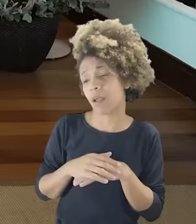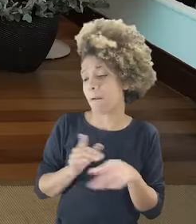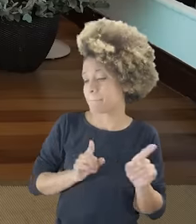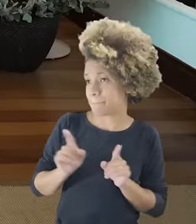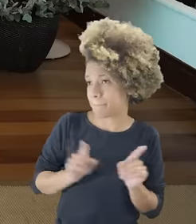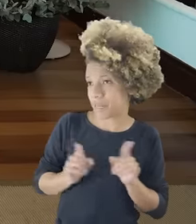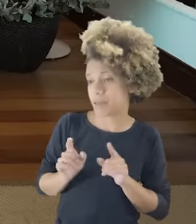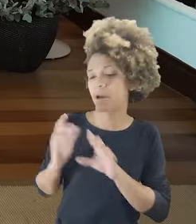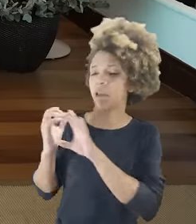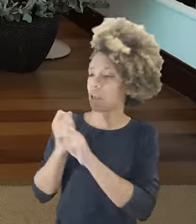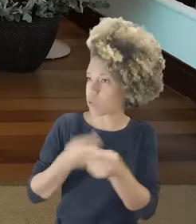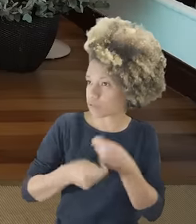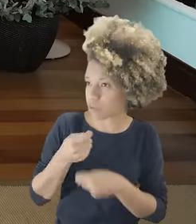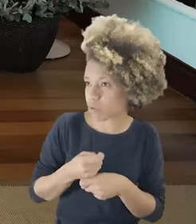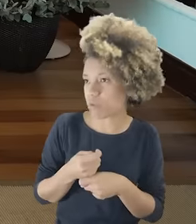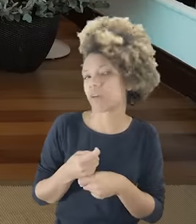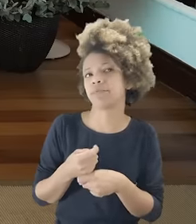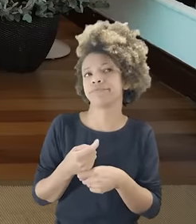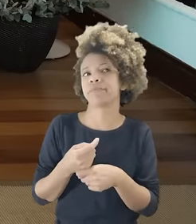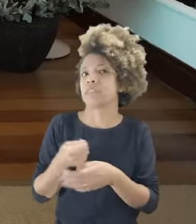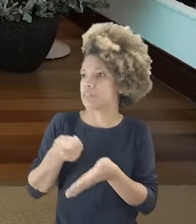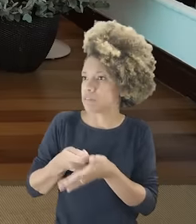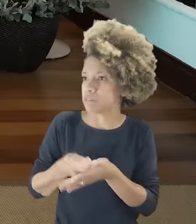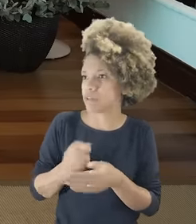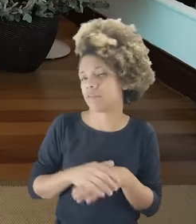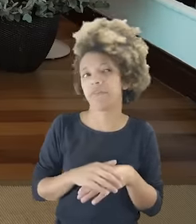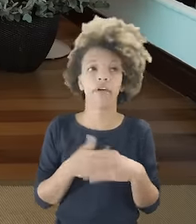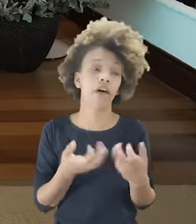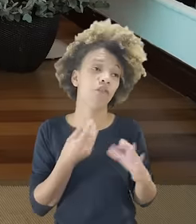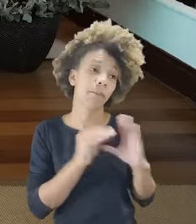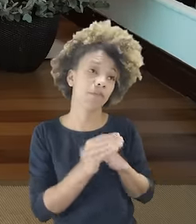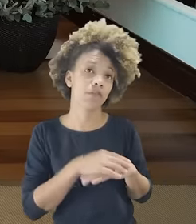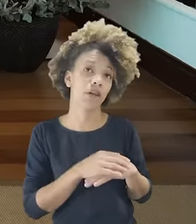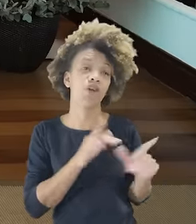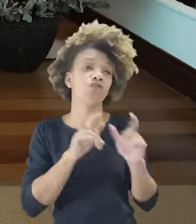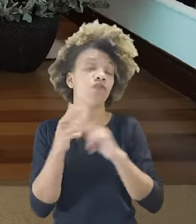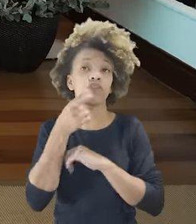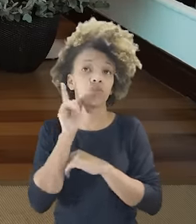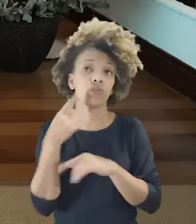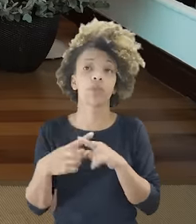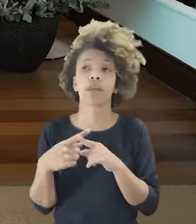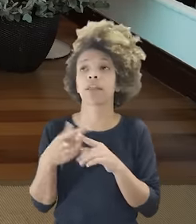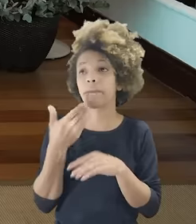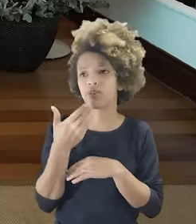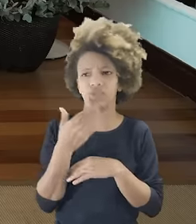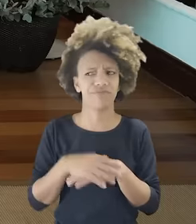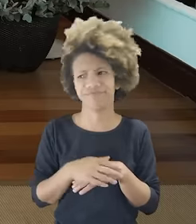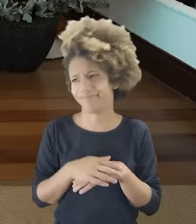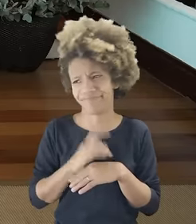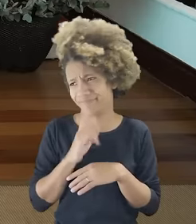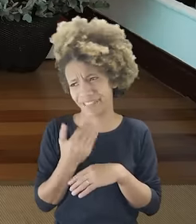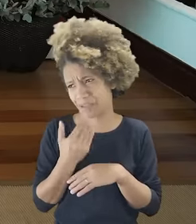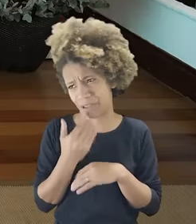que é contadora Regina e tá falando Ah eu vou postar já já as fotos de ontem que tá todo mundo pedindo não tá pedindo quem